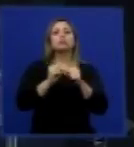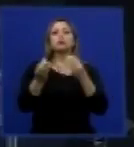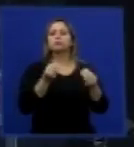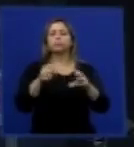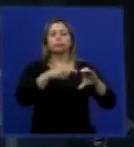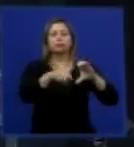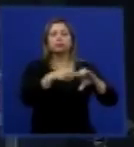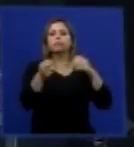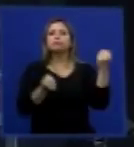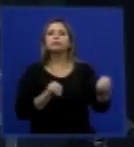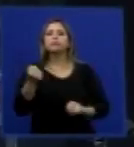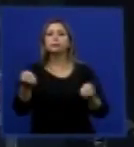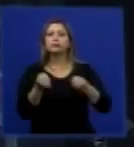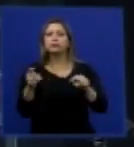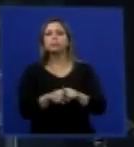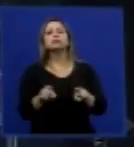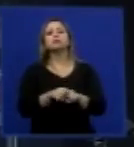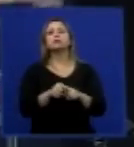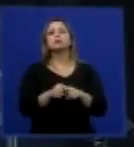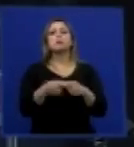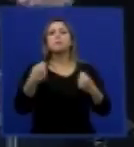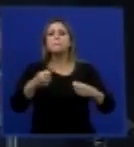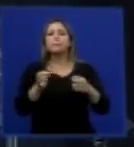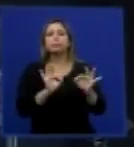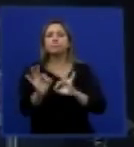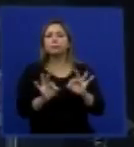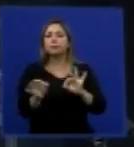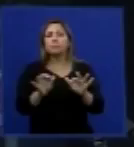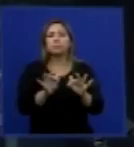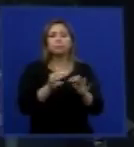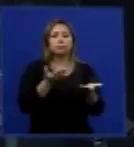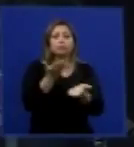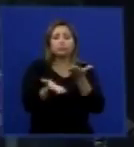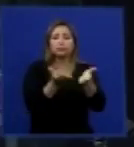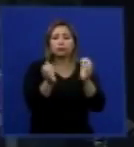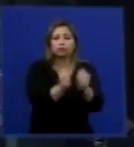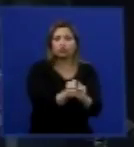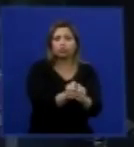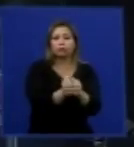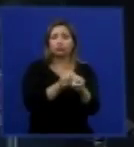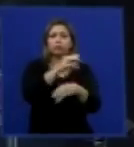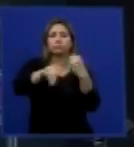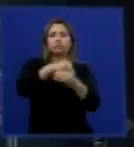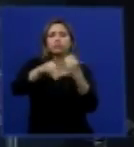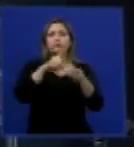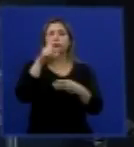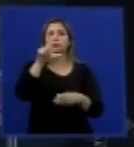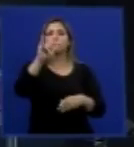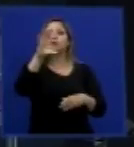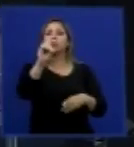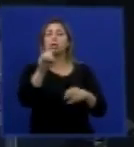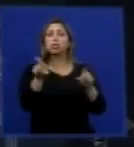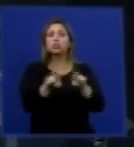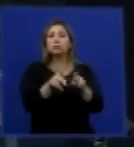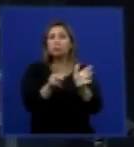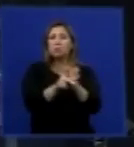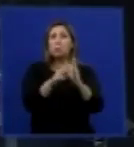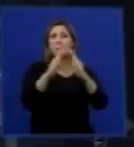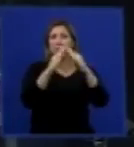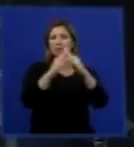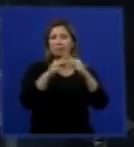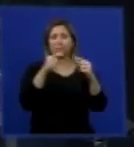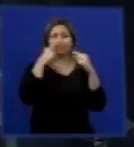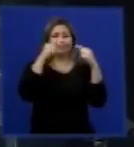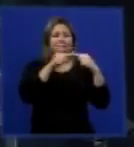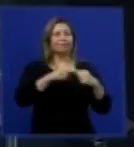os pneus ao ao ao tratamento puro e simples do junto com o lixo domiciliar ou deixá-lo